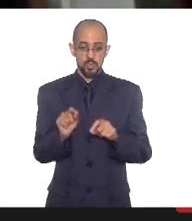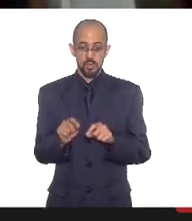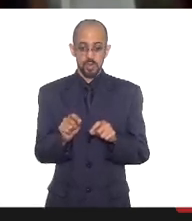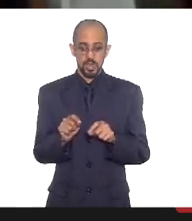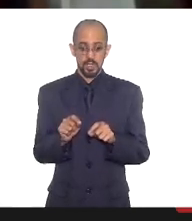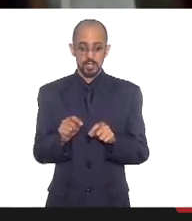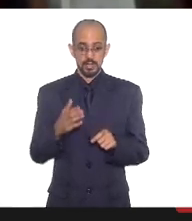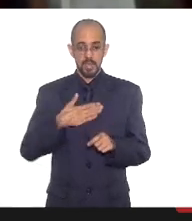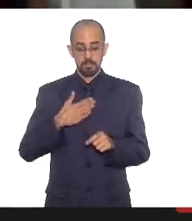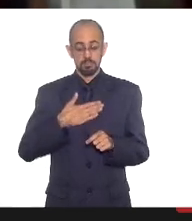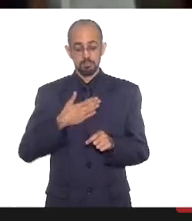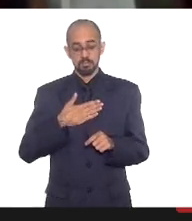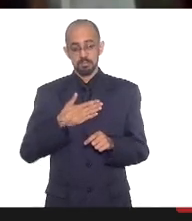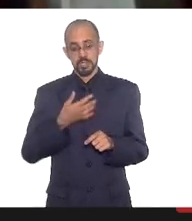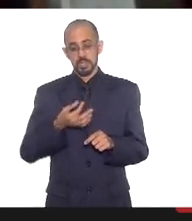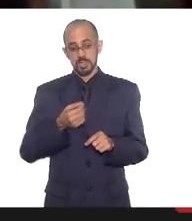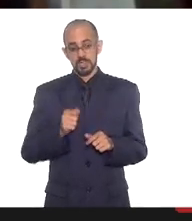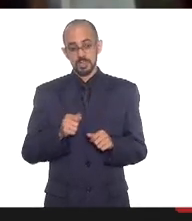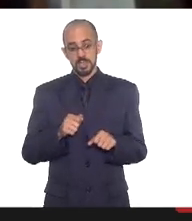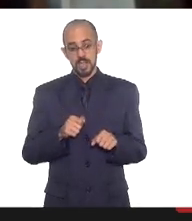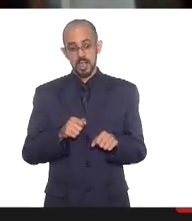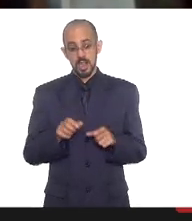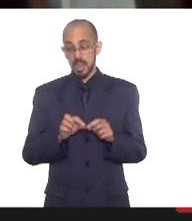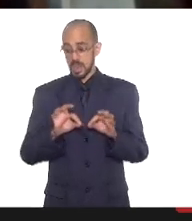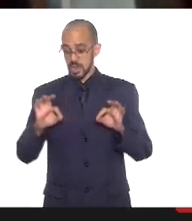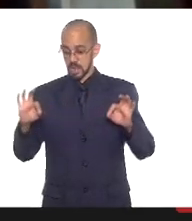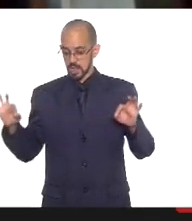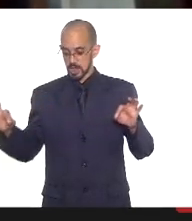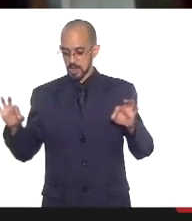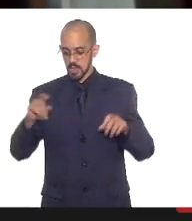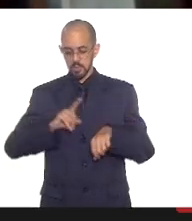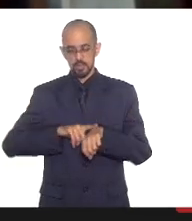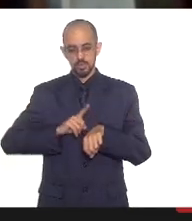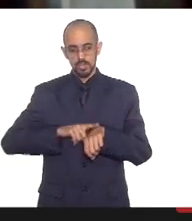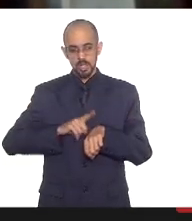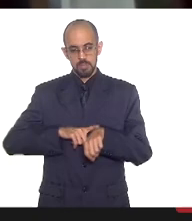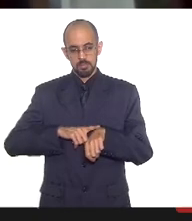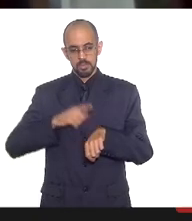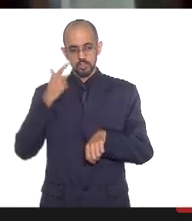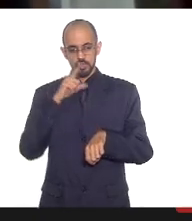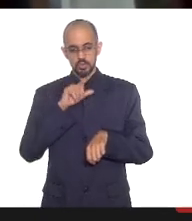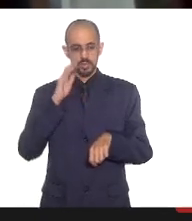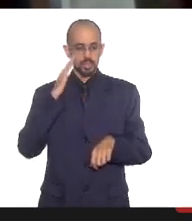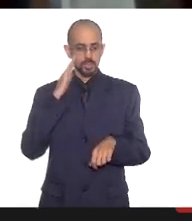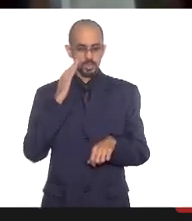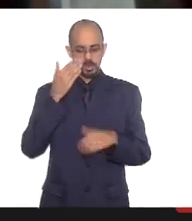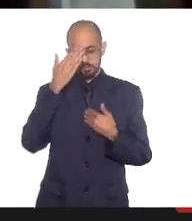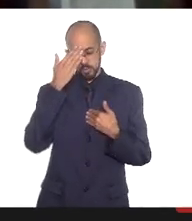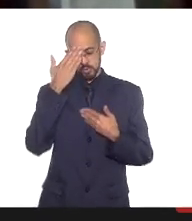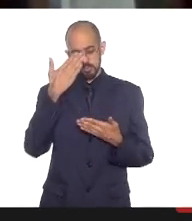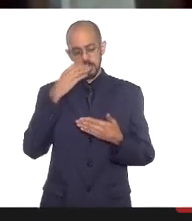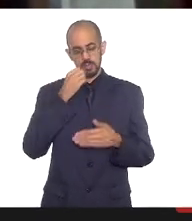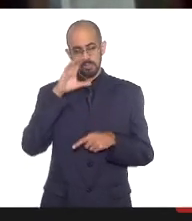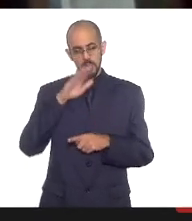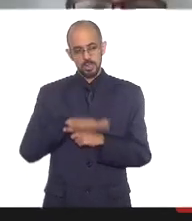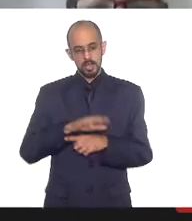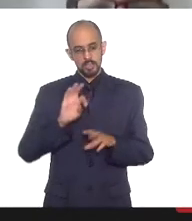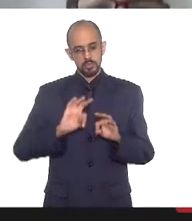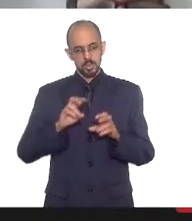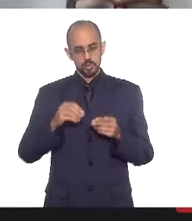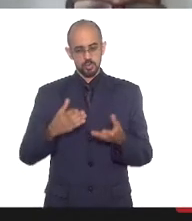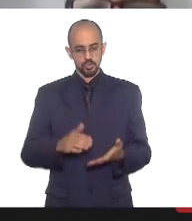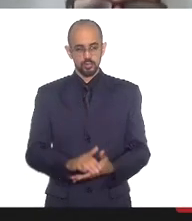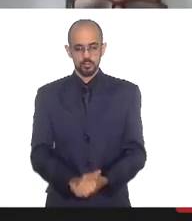a minha cronologia só pra gente poder lembrar a gente poder trabalhar em cima dessa obrigado boa tarde para todo